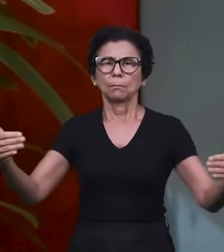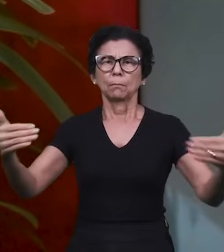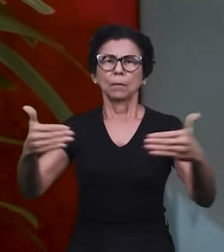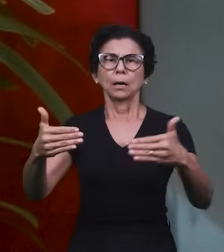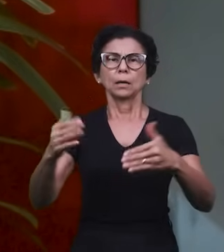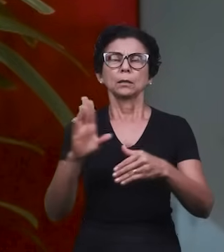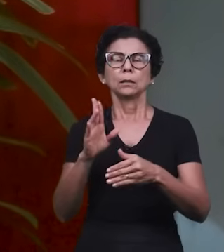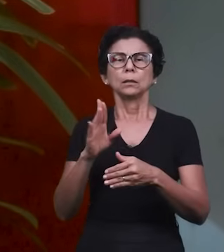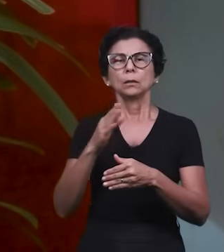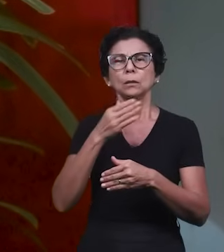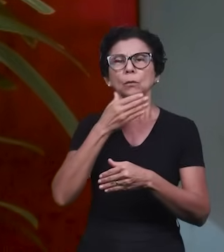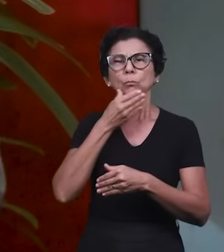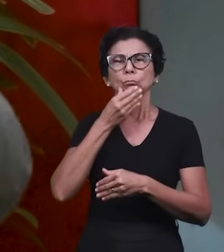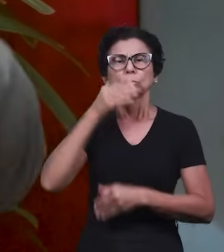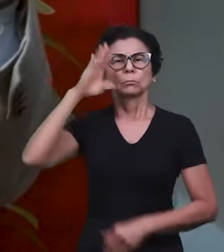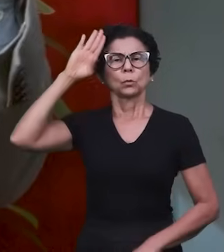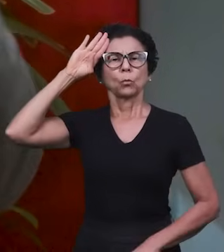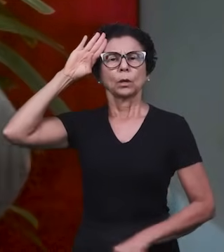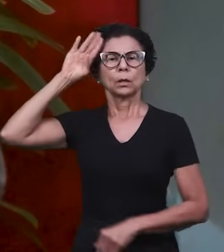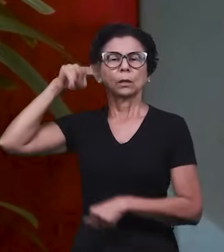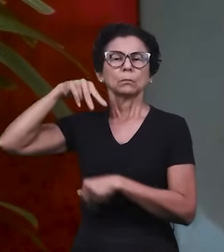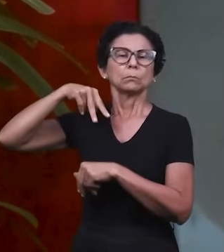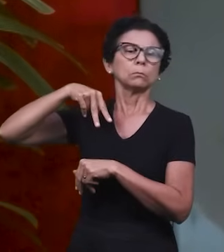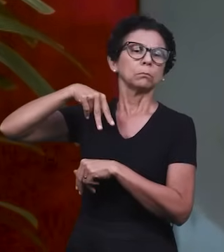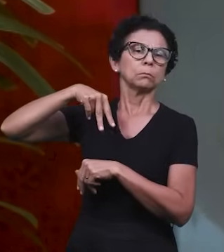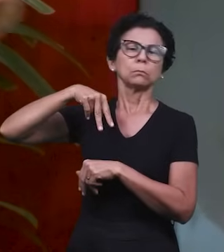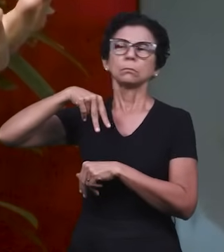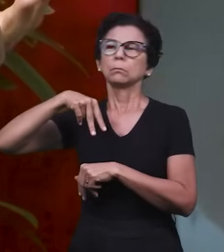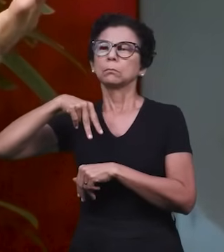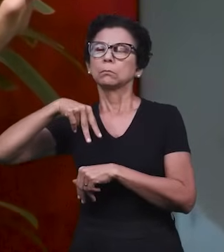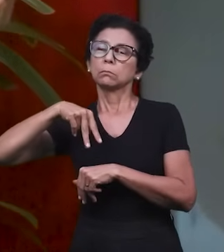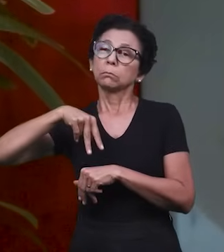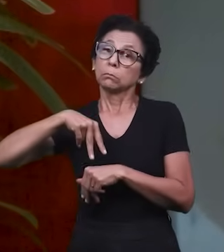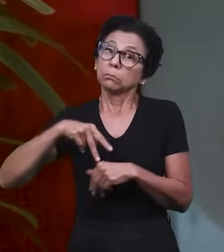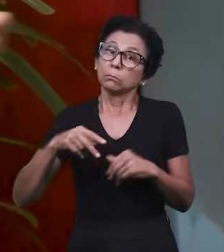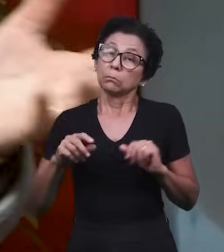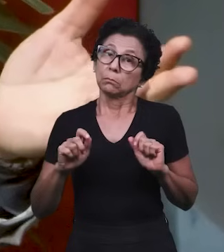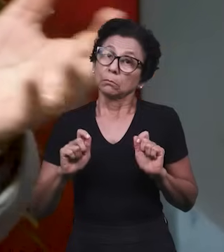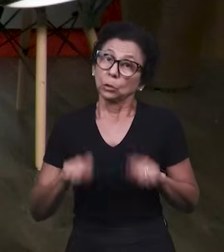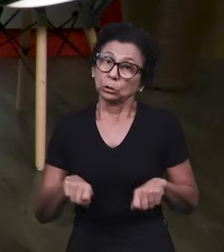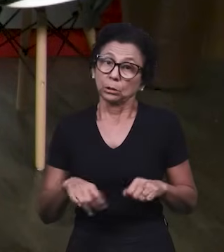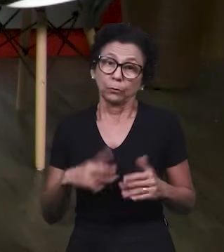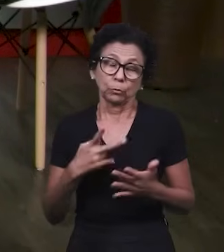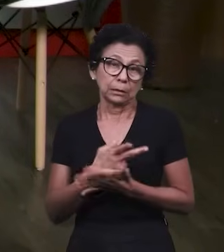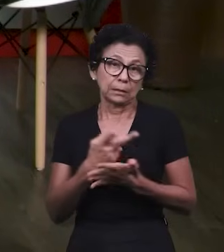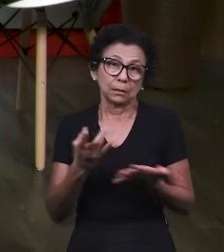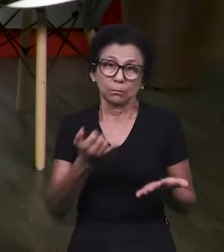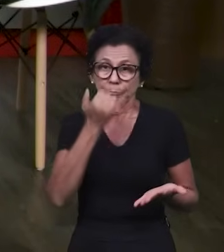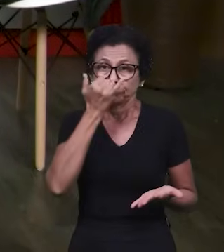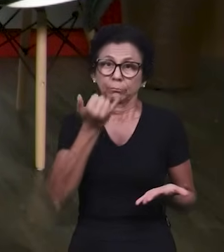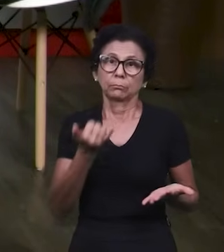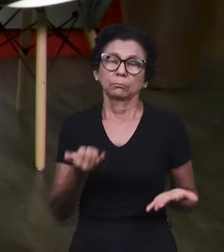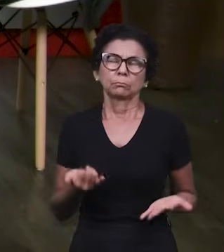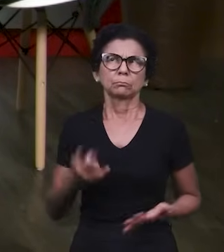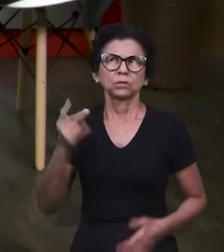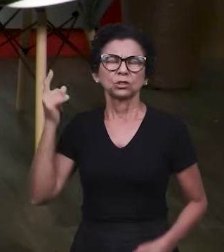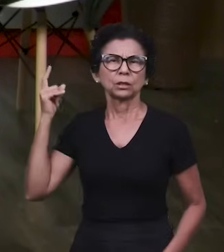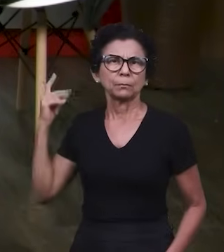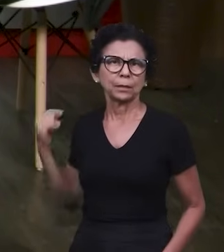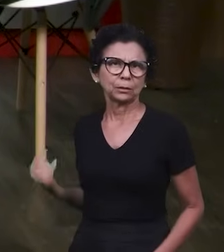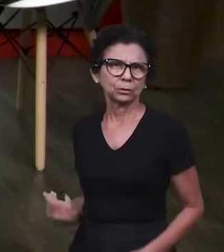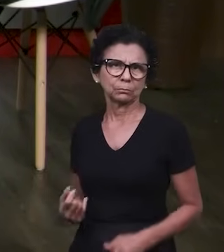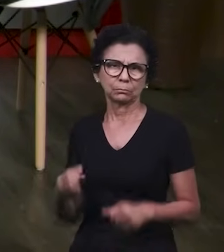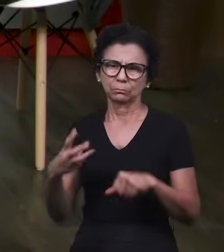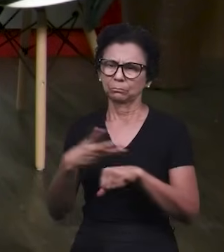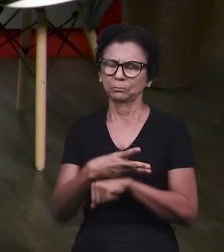episódio ao longo do dia, quando eles estavam longe. Naquela época não tinha celular, não tinha WhatsApp,